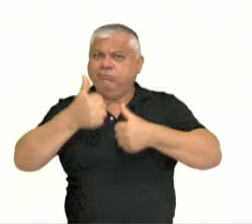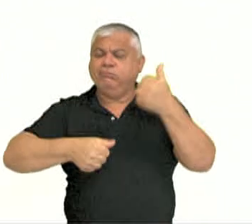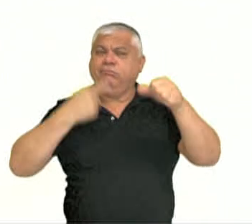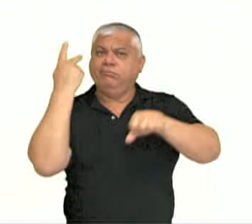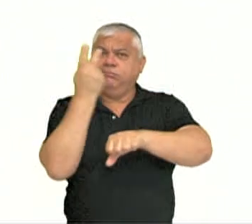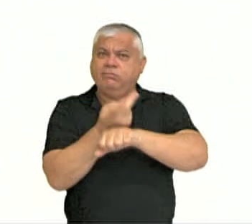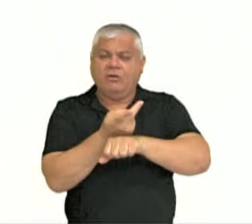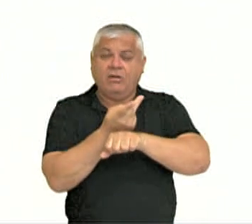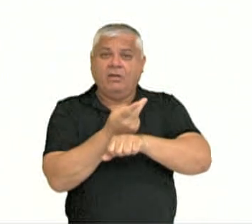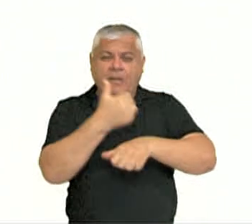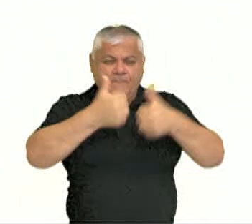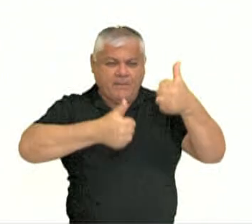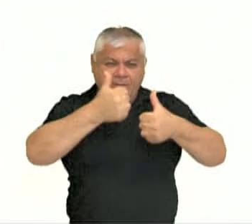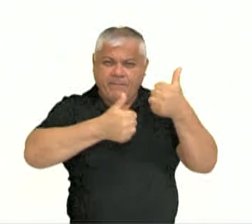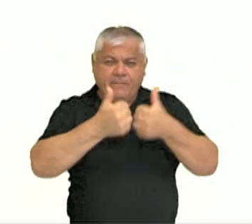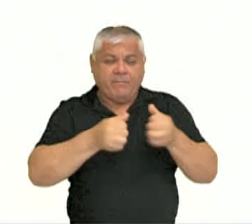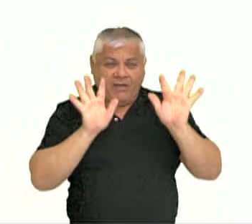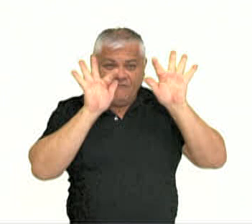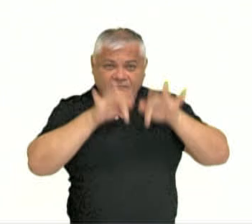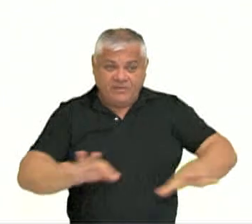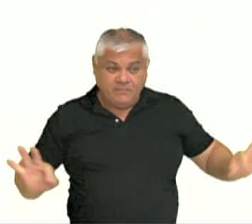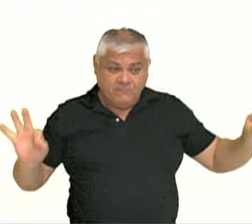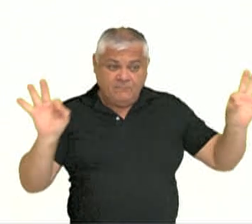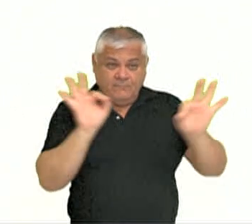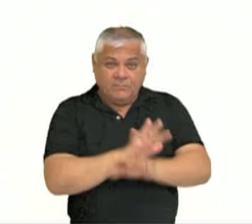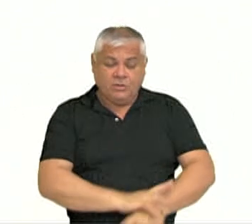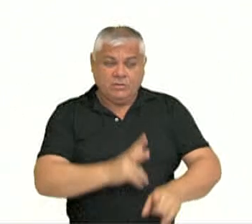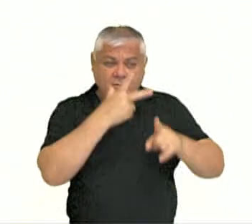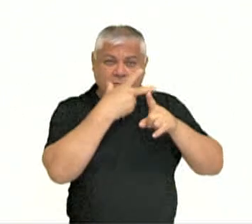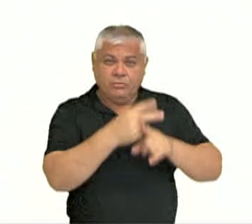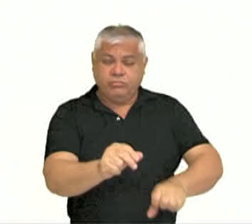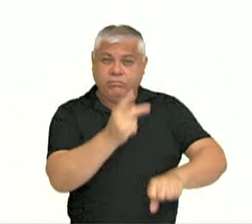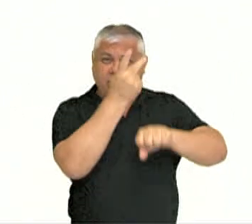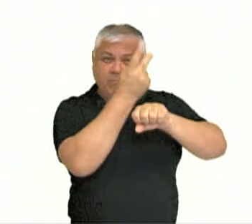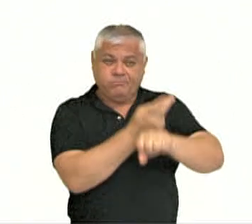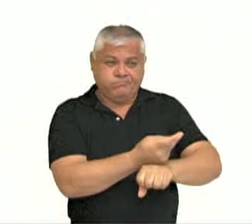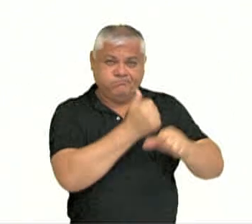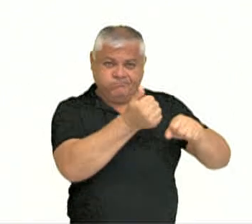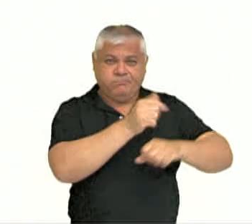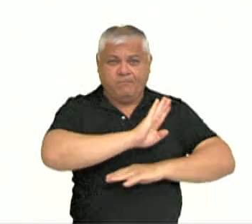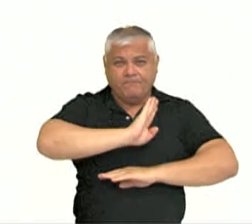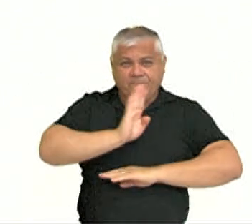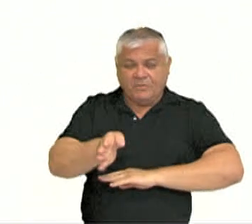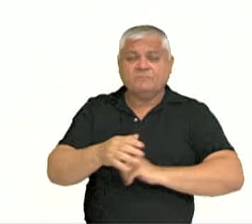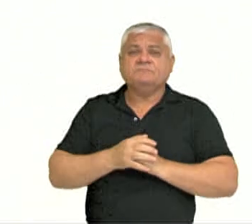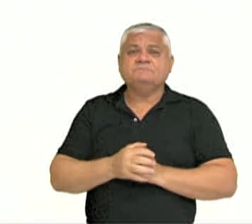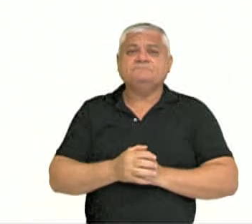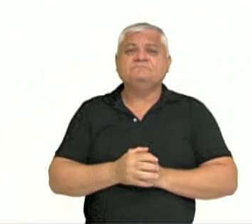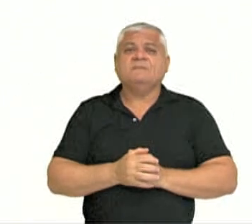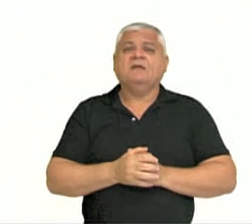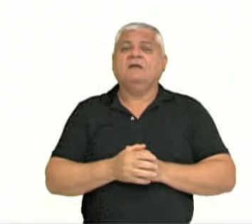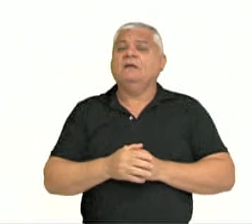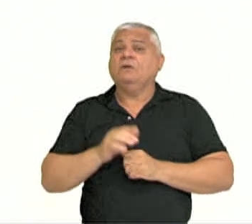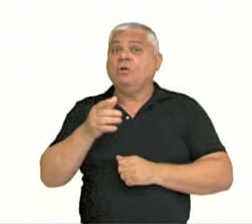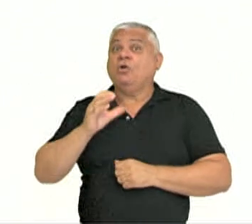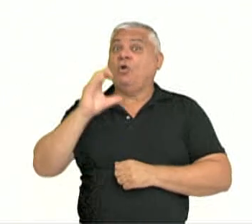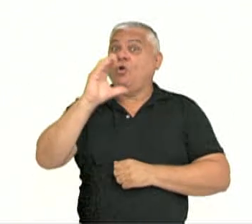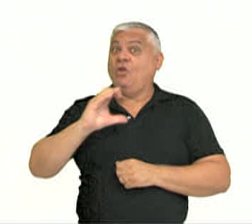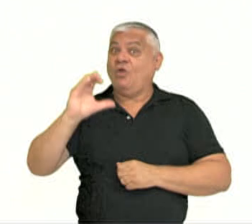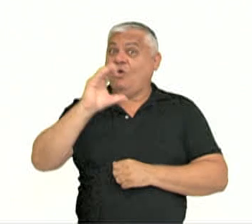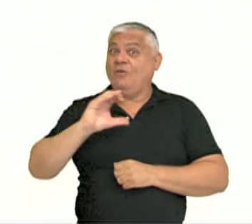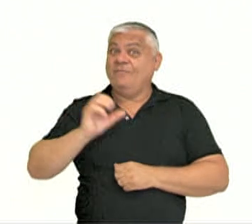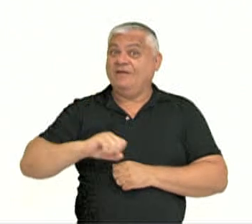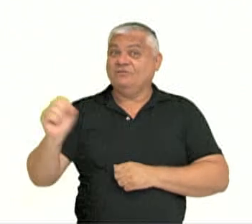Após a seleção japonesa conseguir sua primeira vitória em cima de uma seleção sul-americana, batendo a Colômbia por